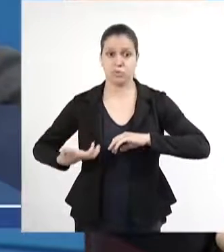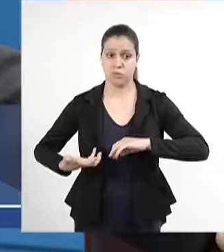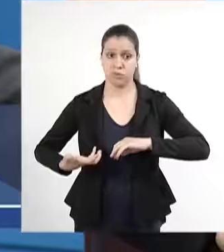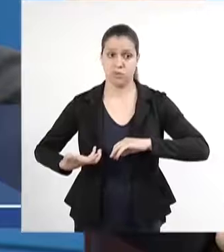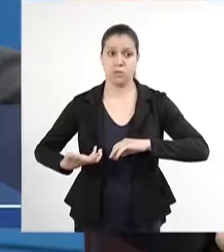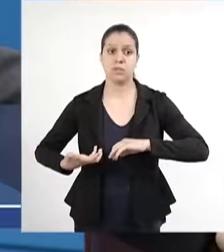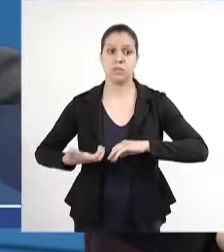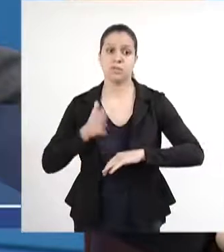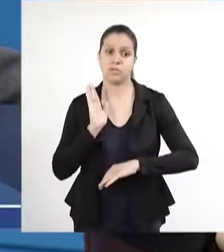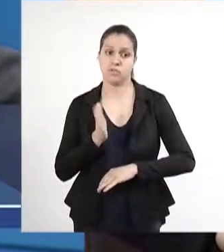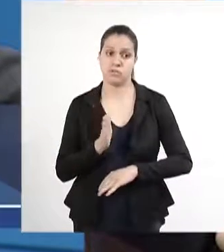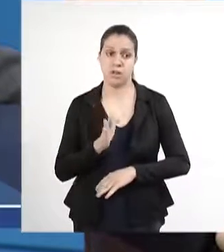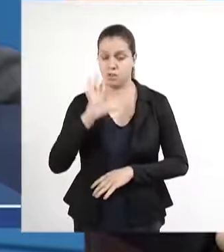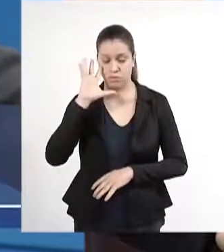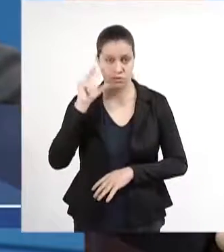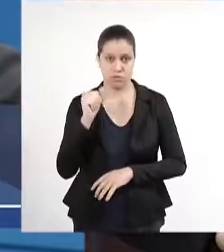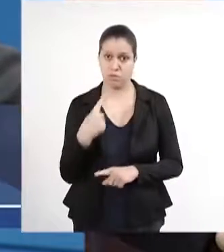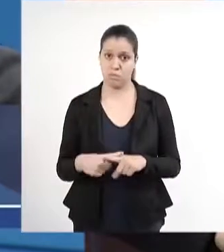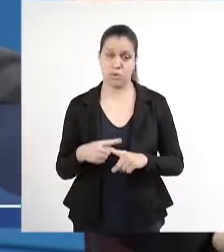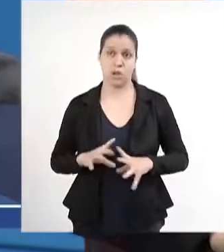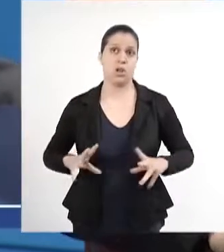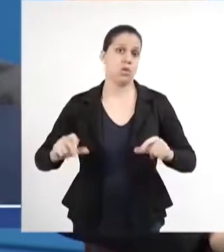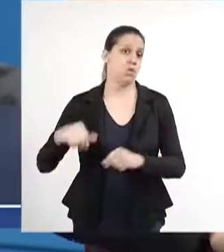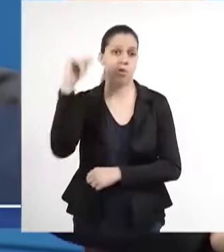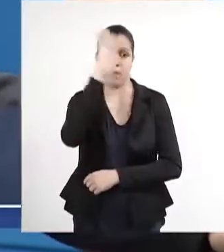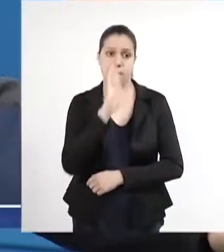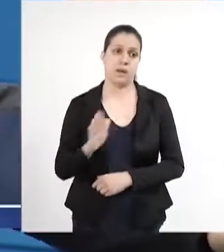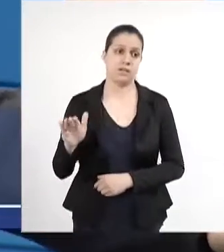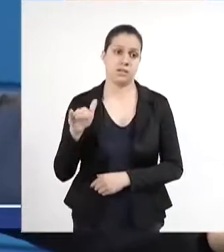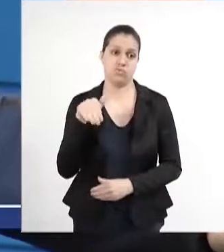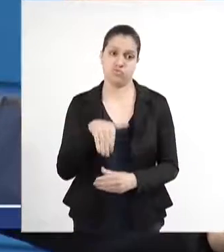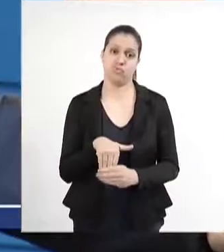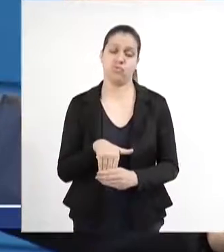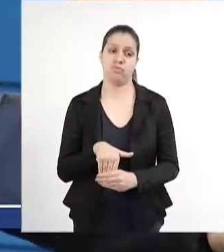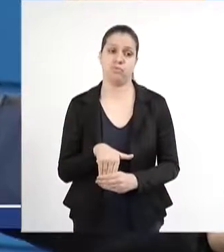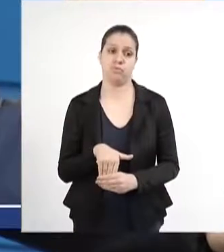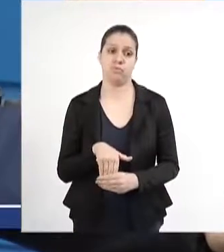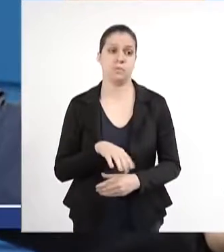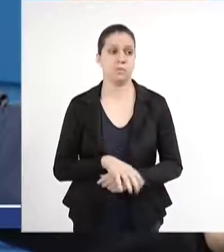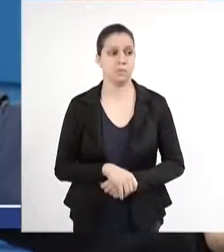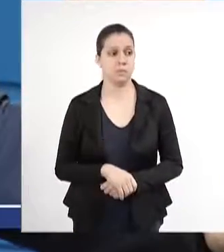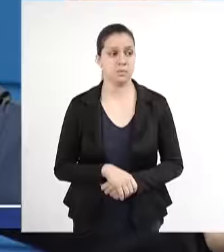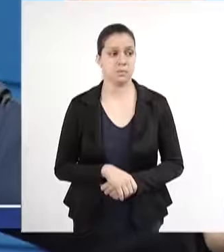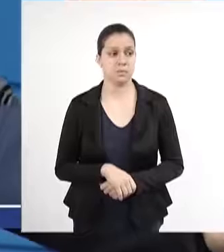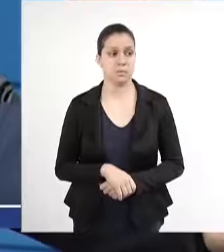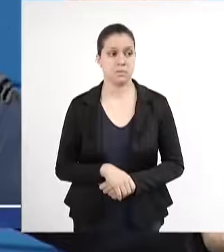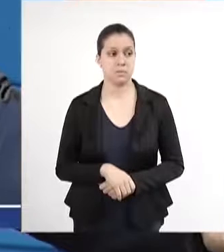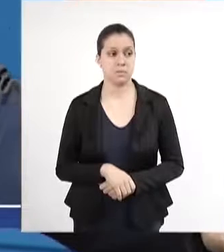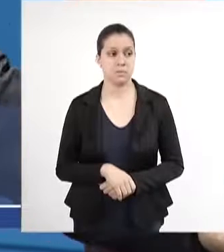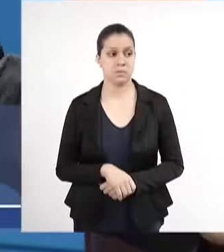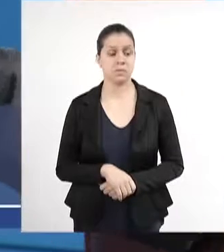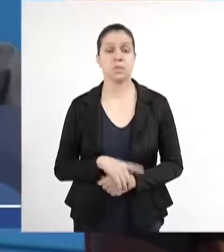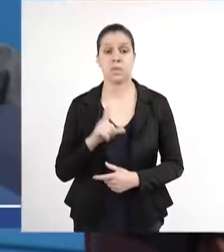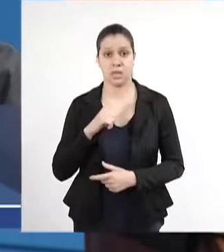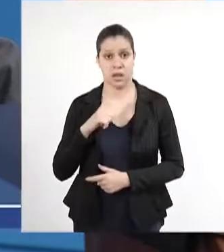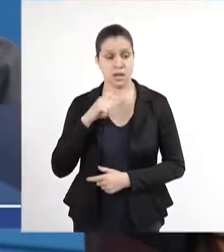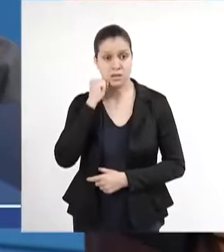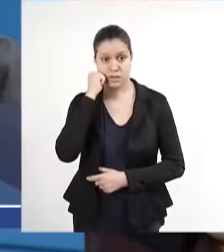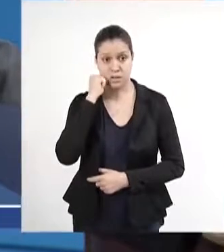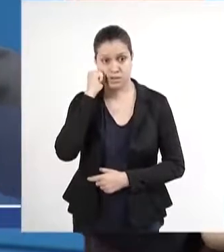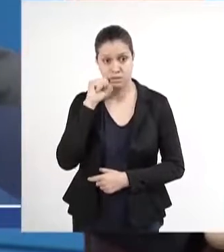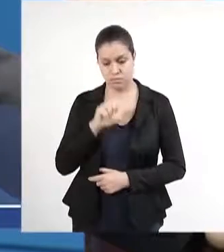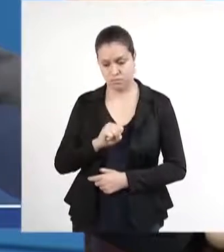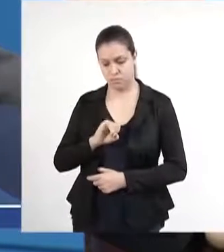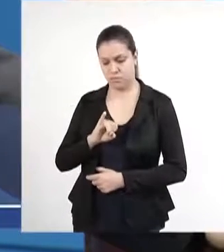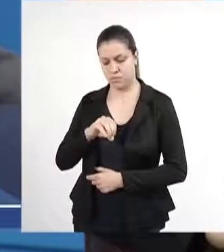foi votado em nível Brasil. Então, era essa a tese, e a senadora Simone